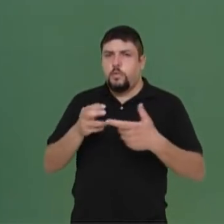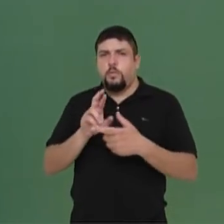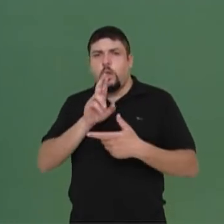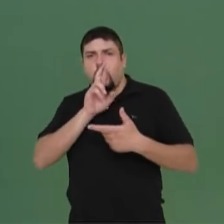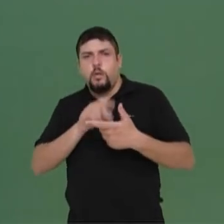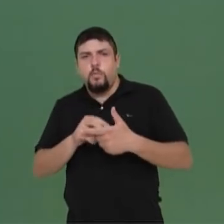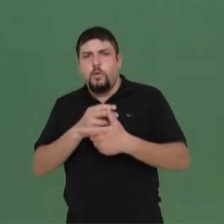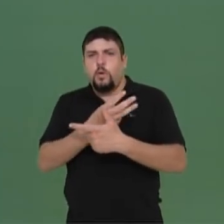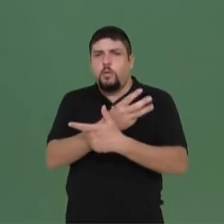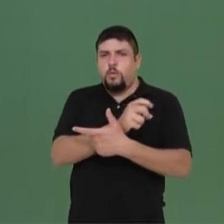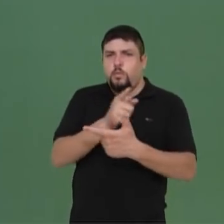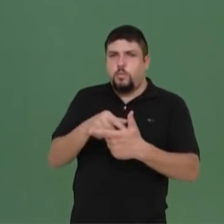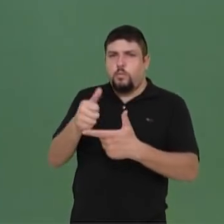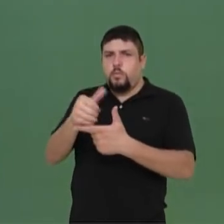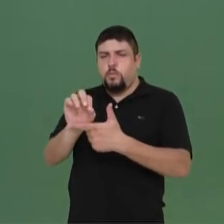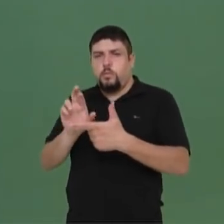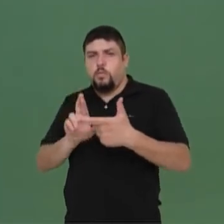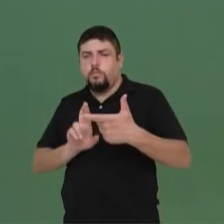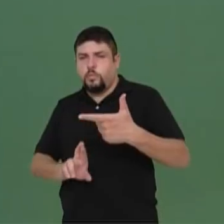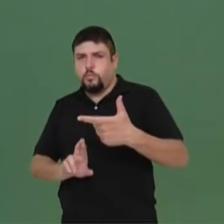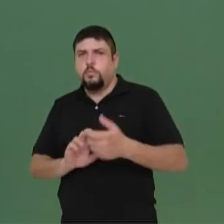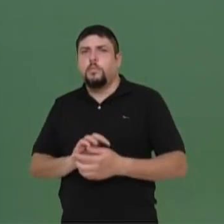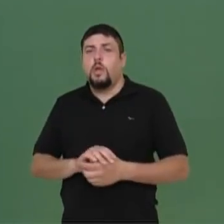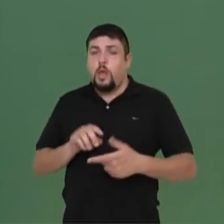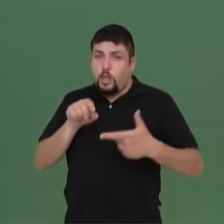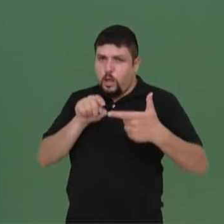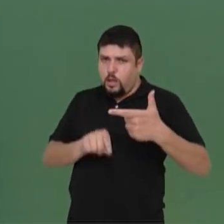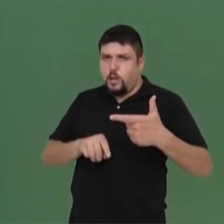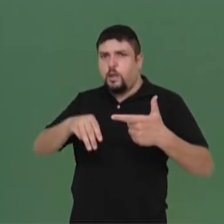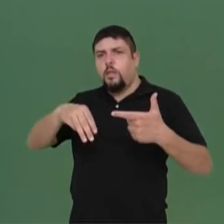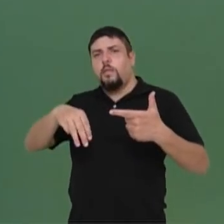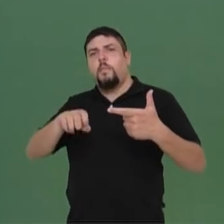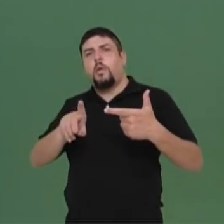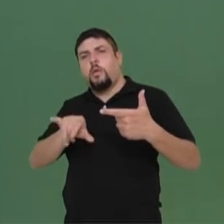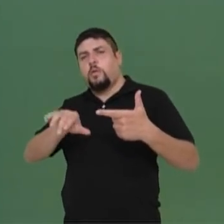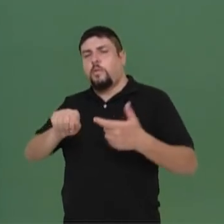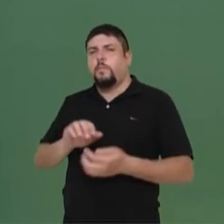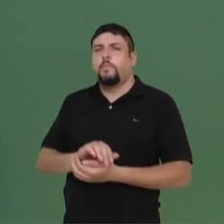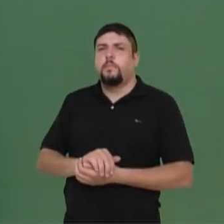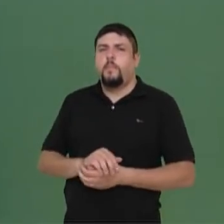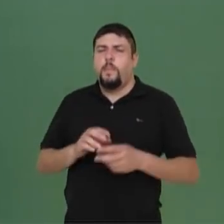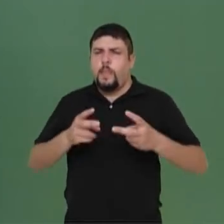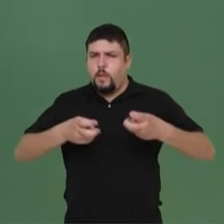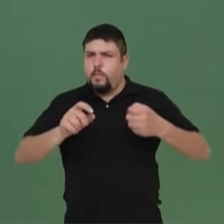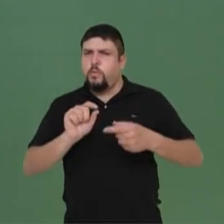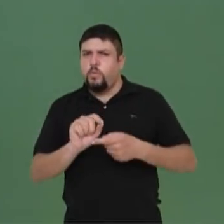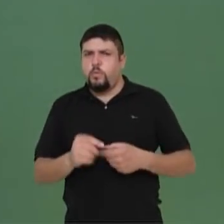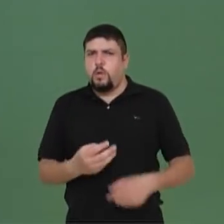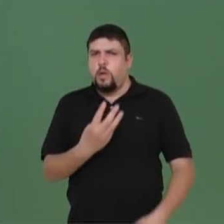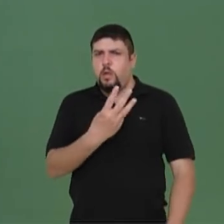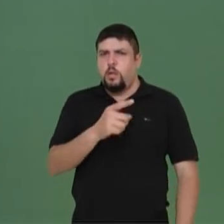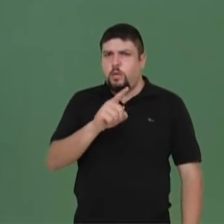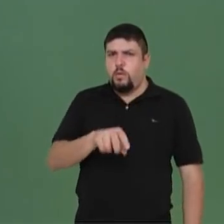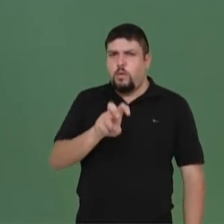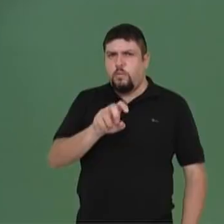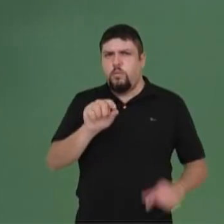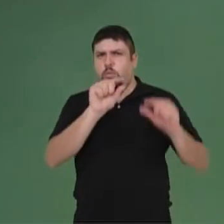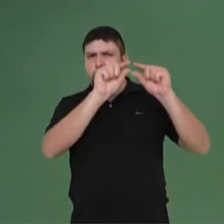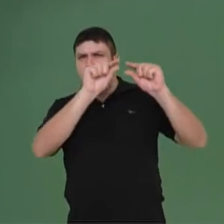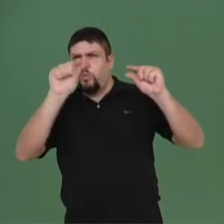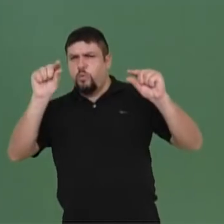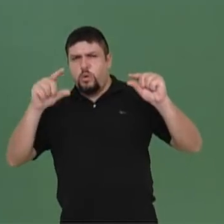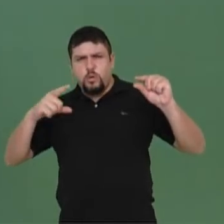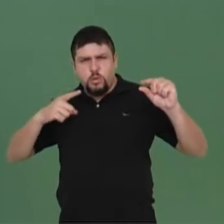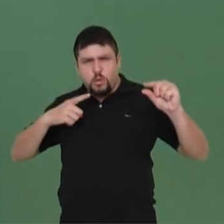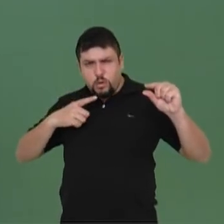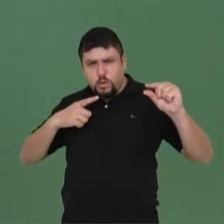Essa é a média da minha amostra. Repare algumas coisas importantes. Esse 3,5 apareceu alguma vez?